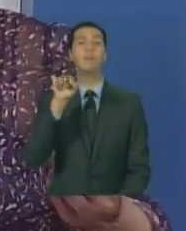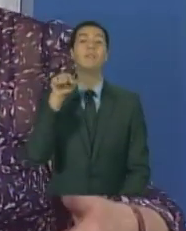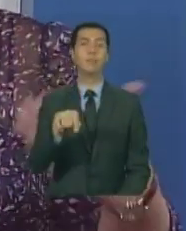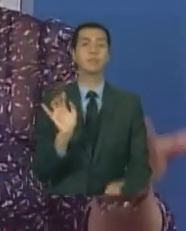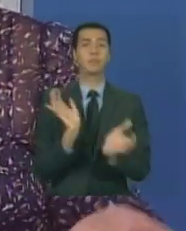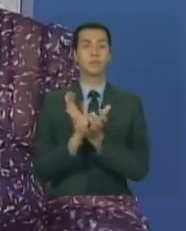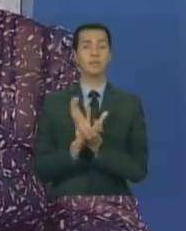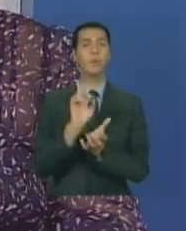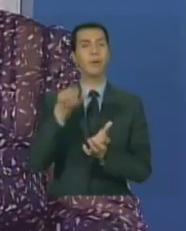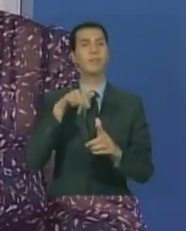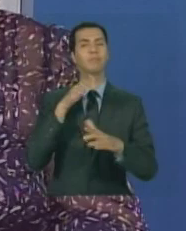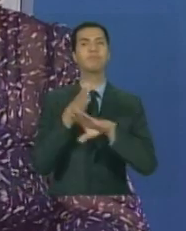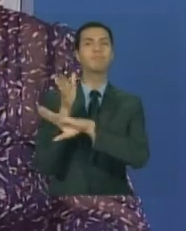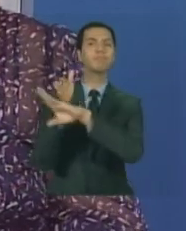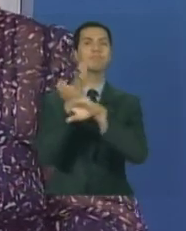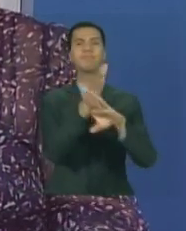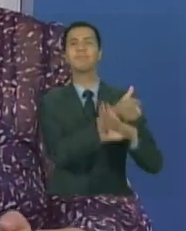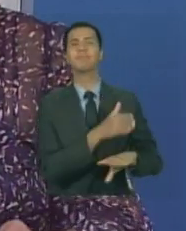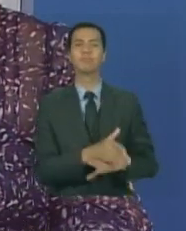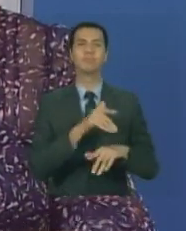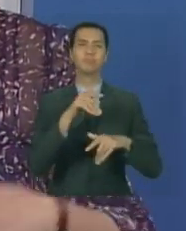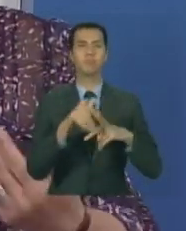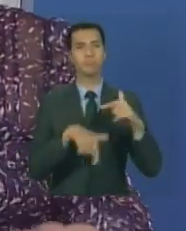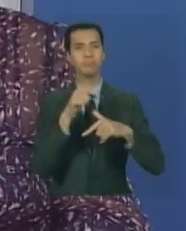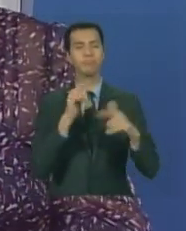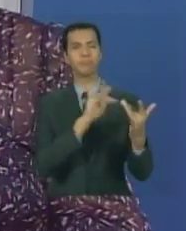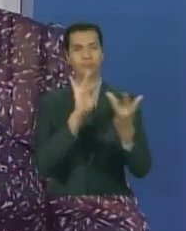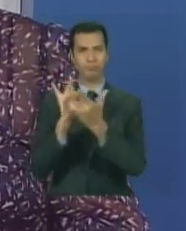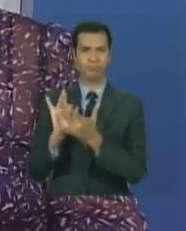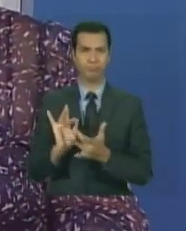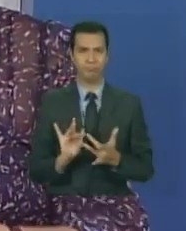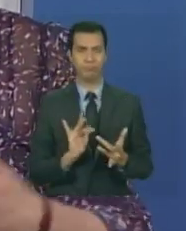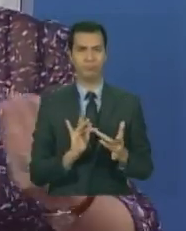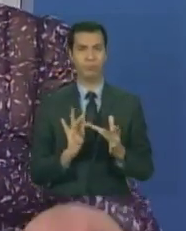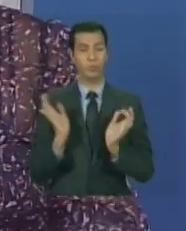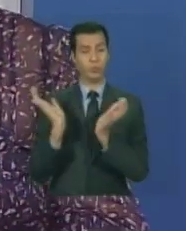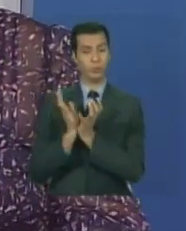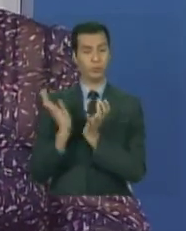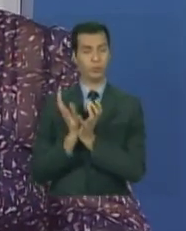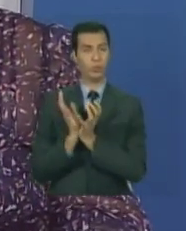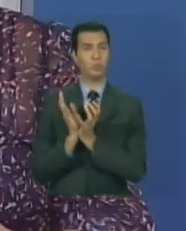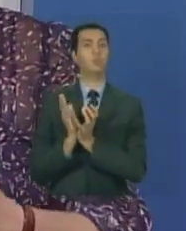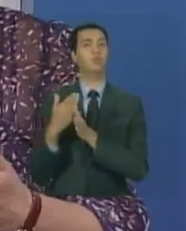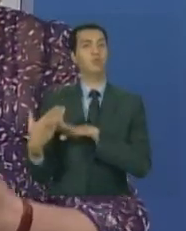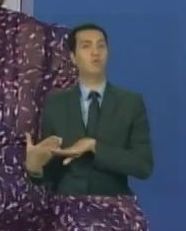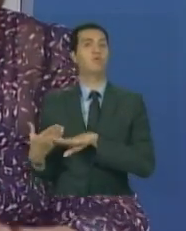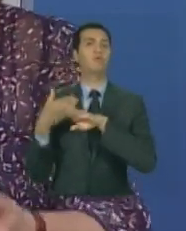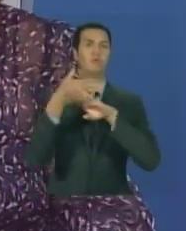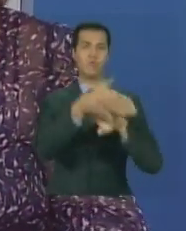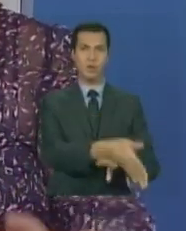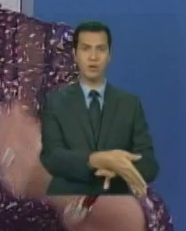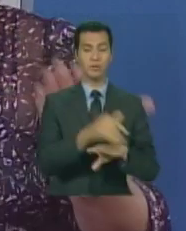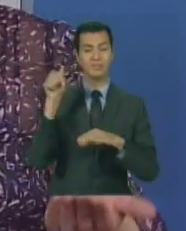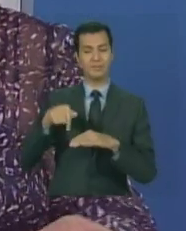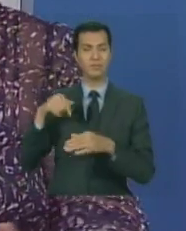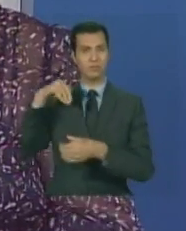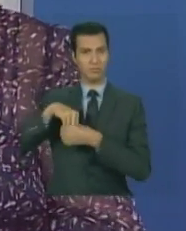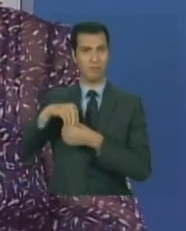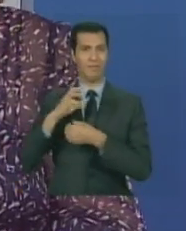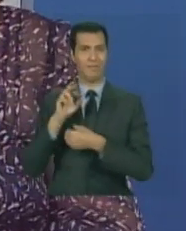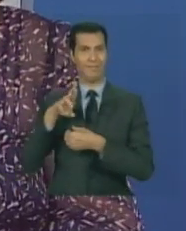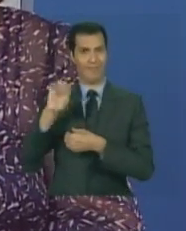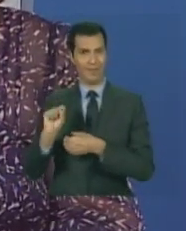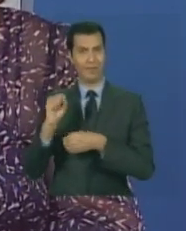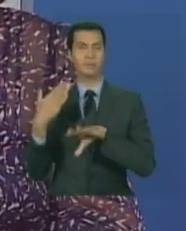às comunidades e às famílias, por meio dessas equipes que se deslocam, né, do CRAS